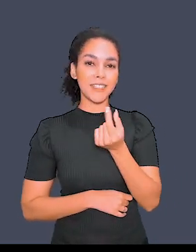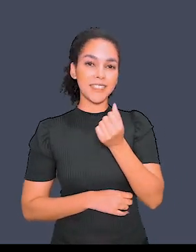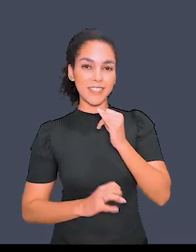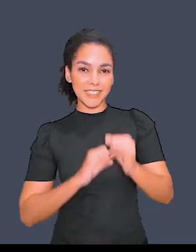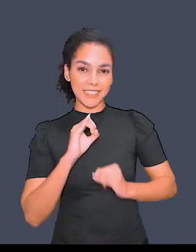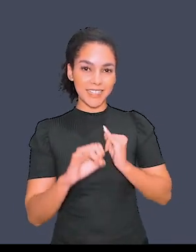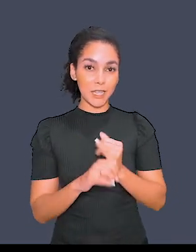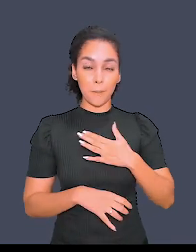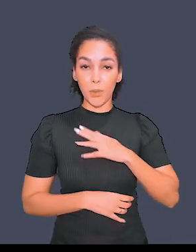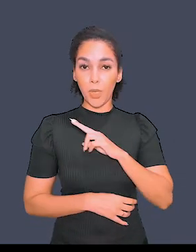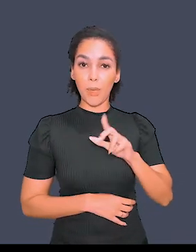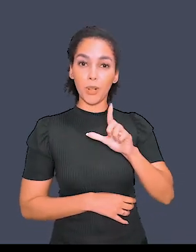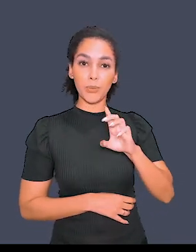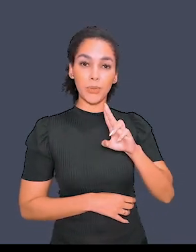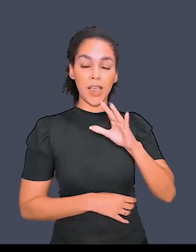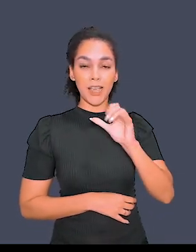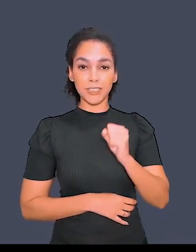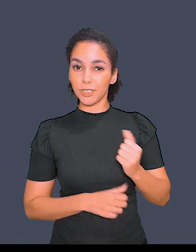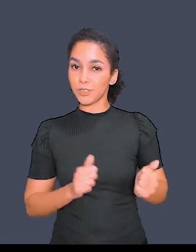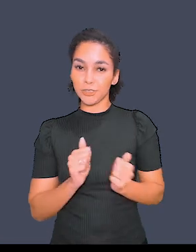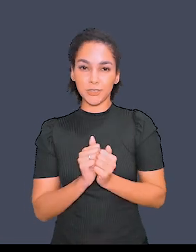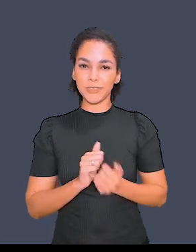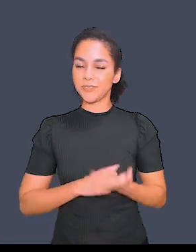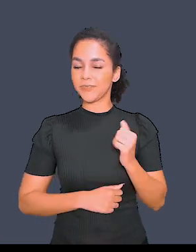você que tá do lado ganhar mais dinheiro na internet. Meu nome é Lucas Fialho, tamo junto e vamos pra cima!